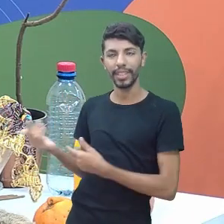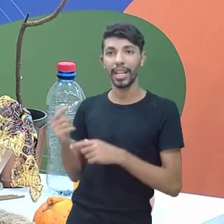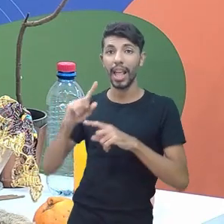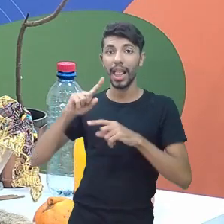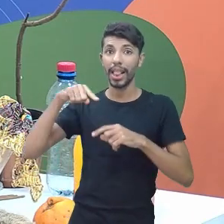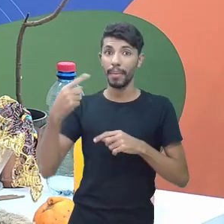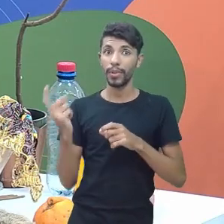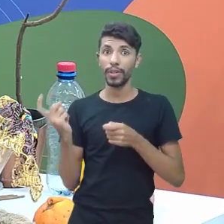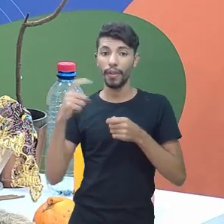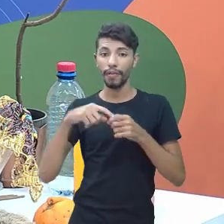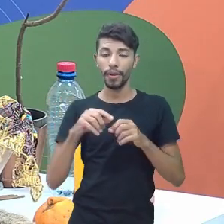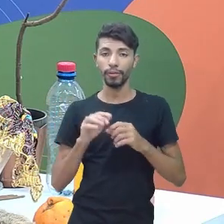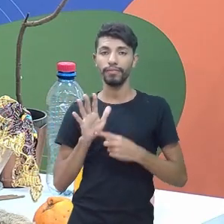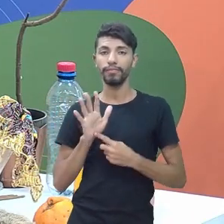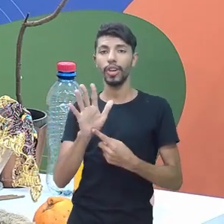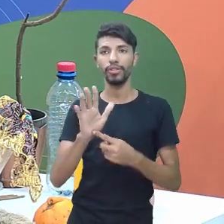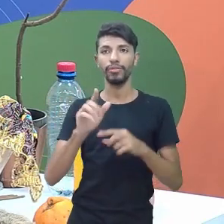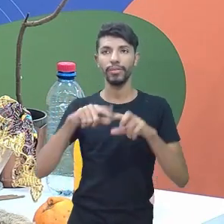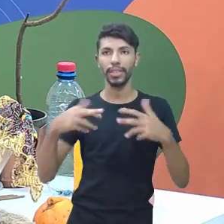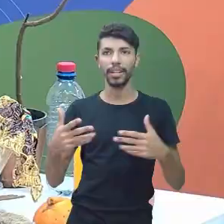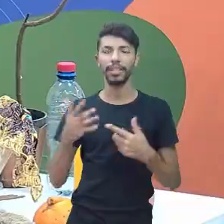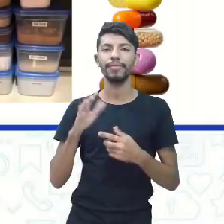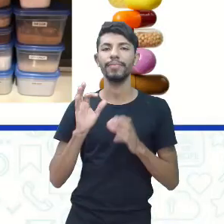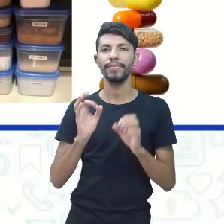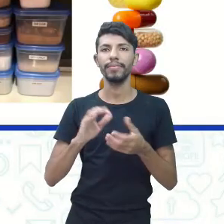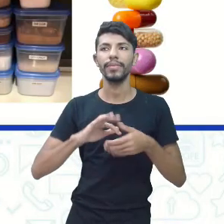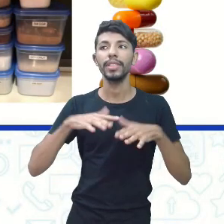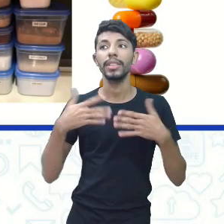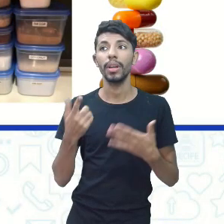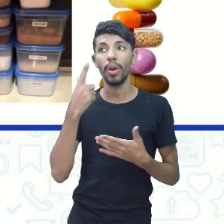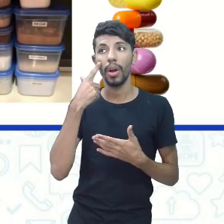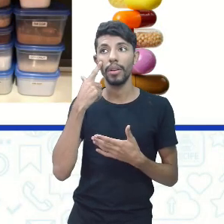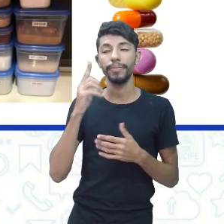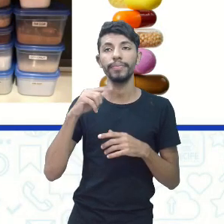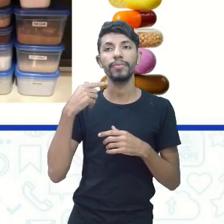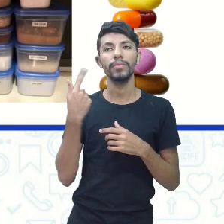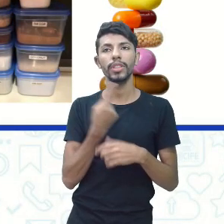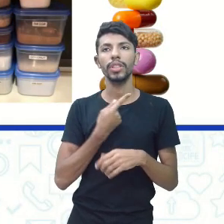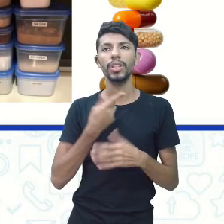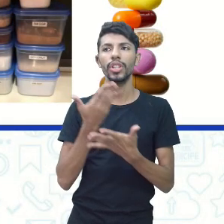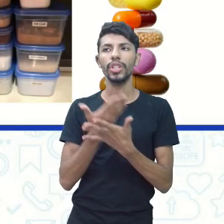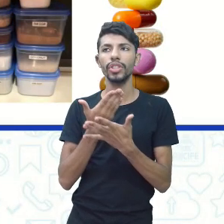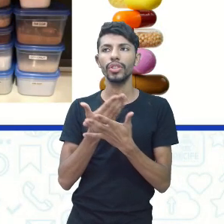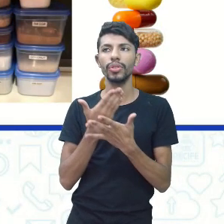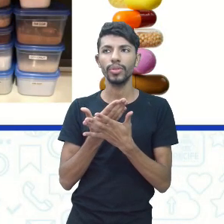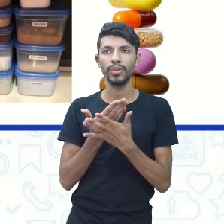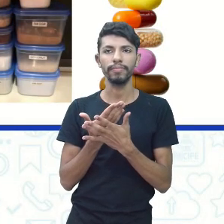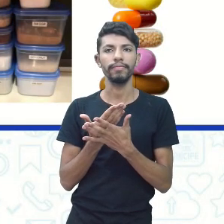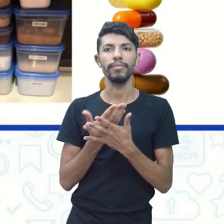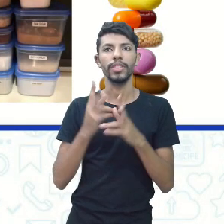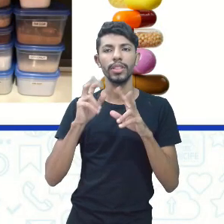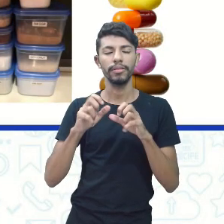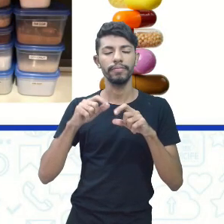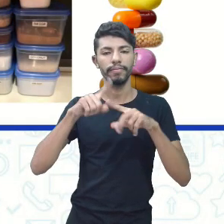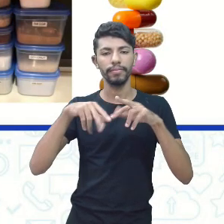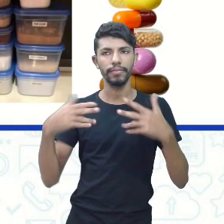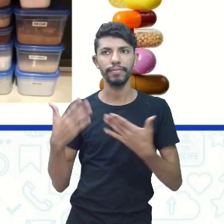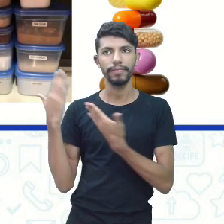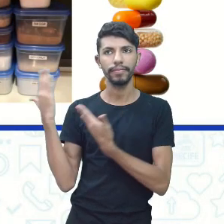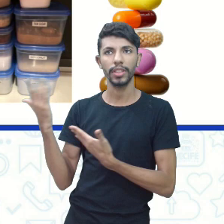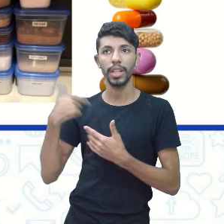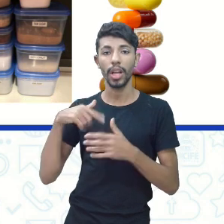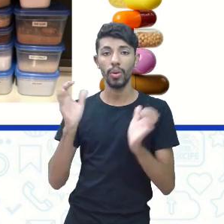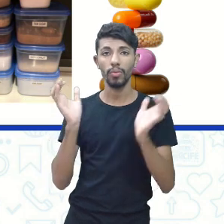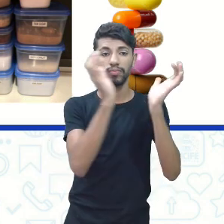pego o material e mostro a vocês. Então, para trabalhar com esses materiais, eu estou classificando aqui em 2